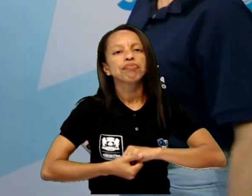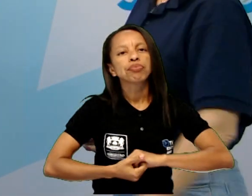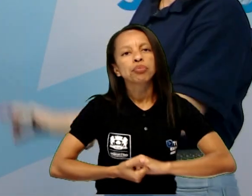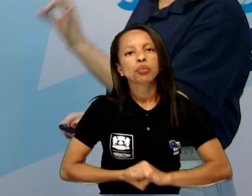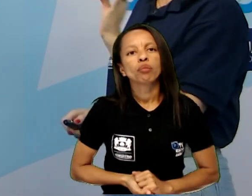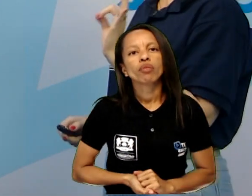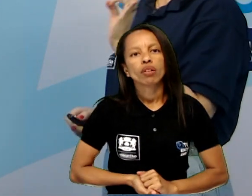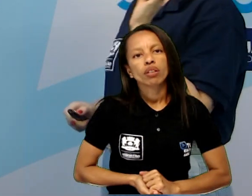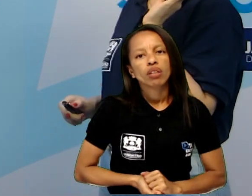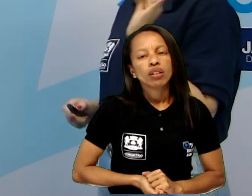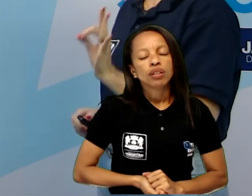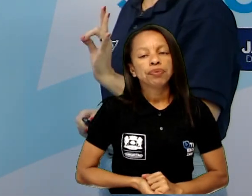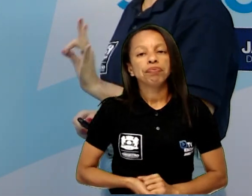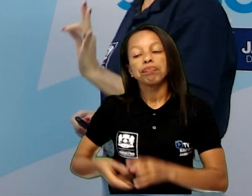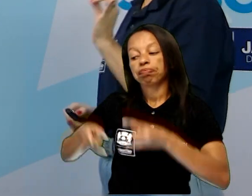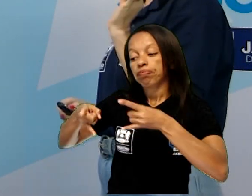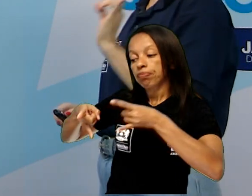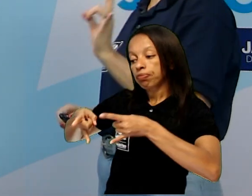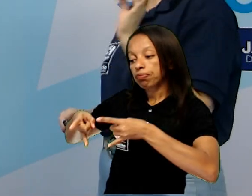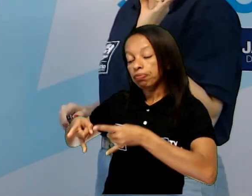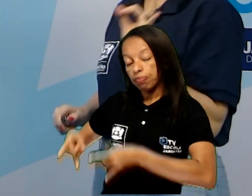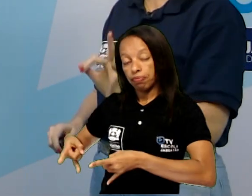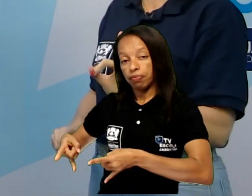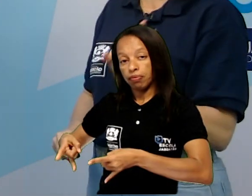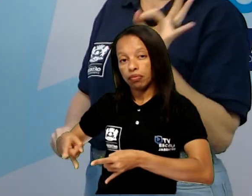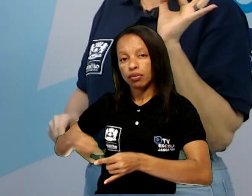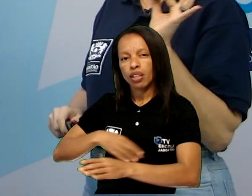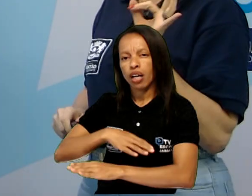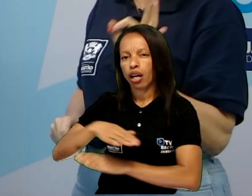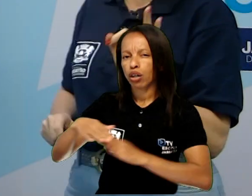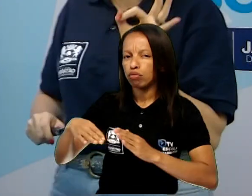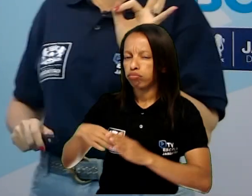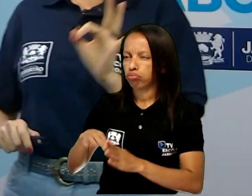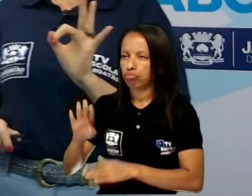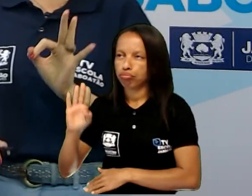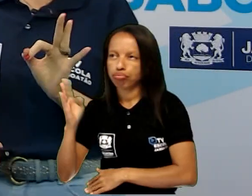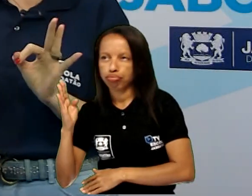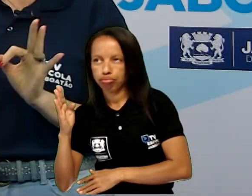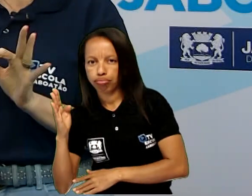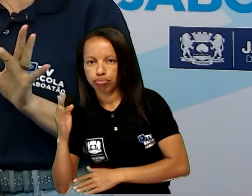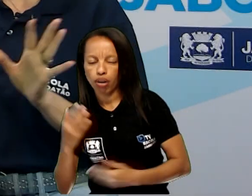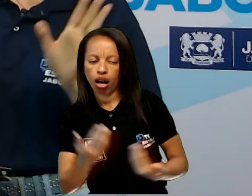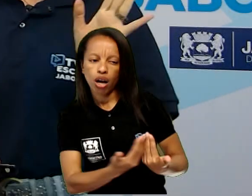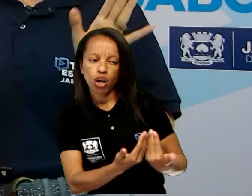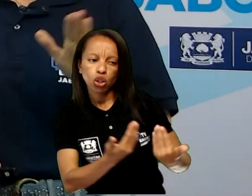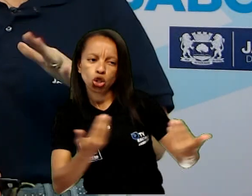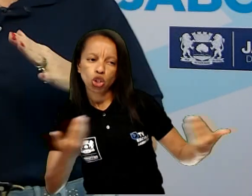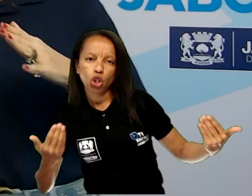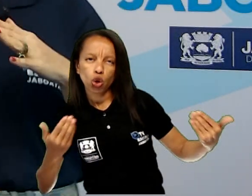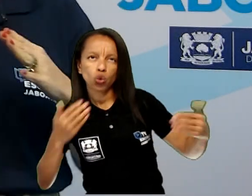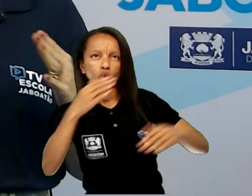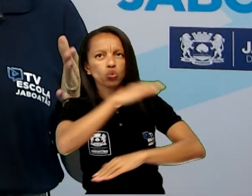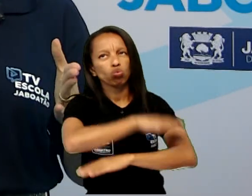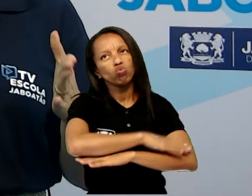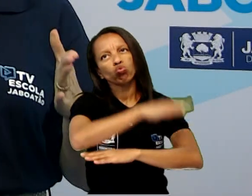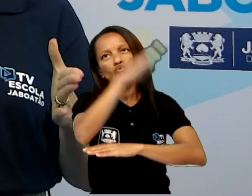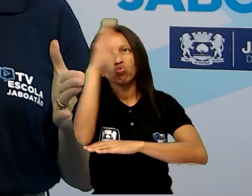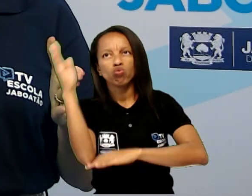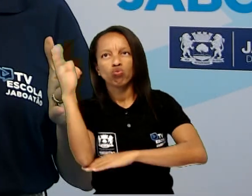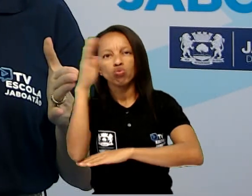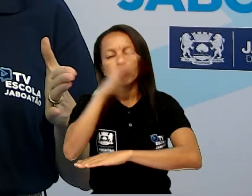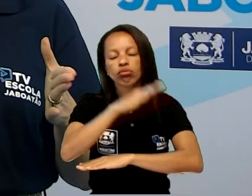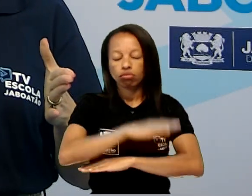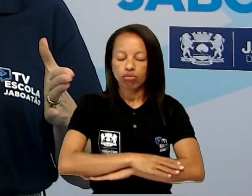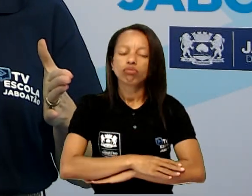Olha, camas e móveis devem ficar longe da janela com a grade de proteção. Se a mamãe botou lá uma caminha junto